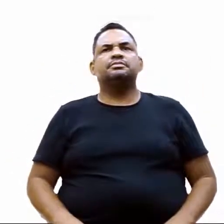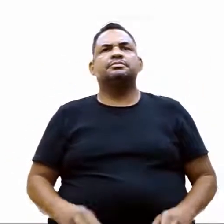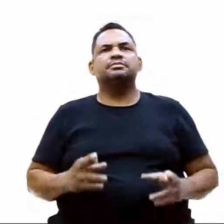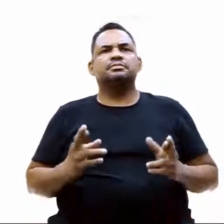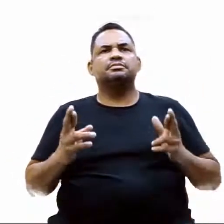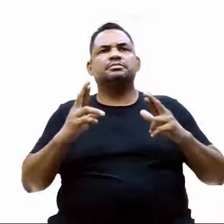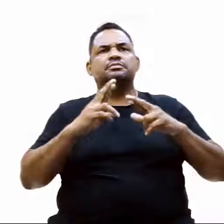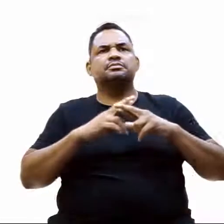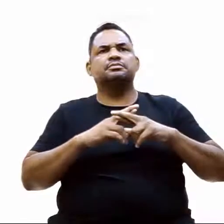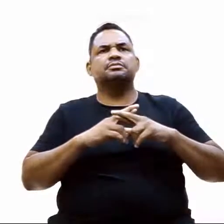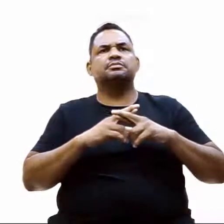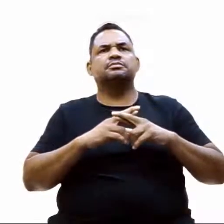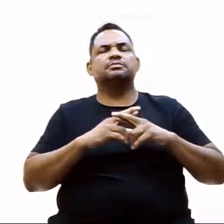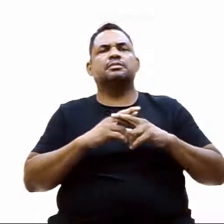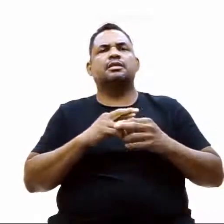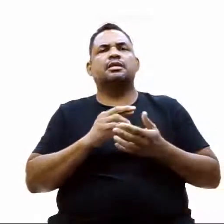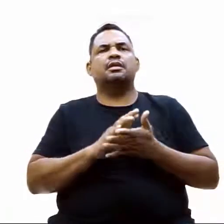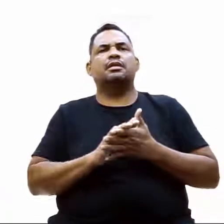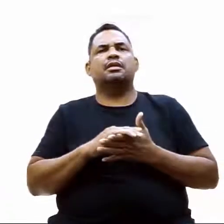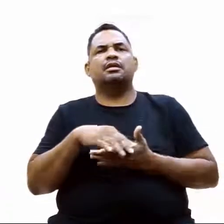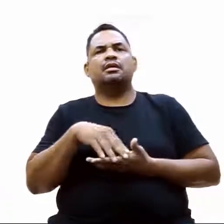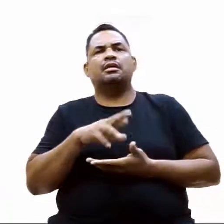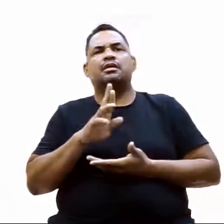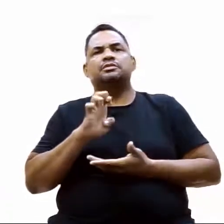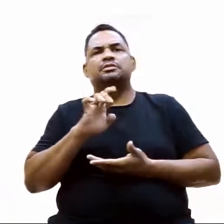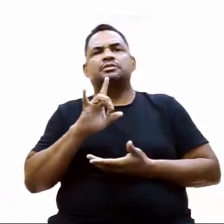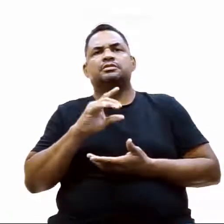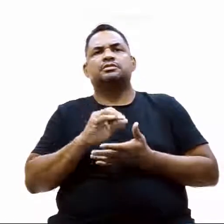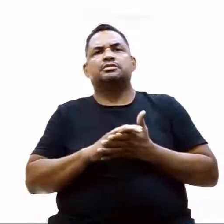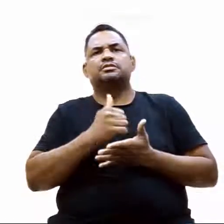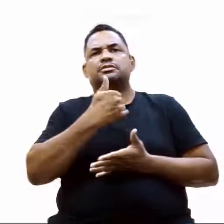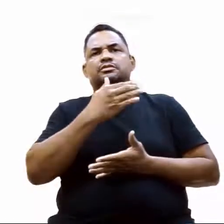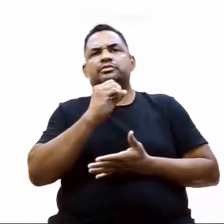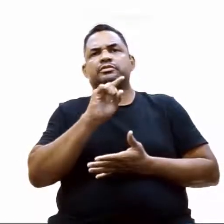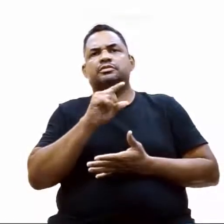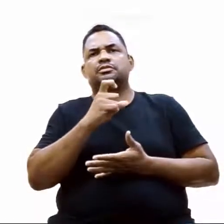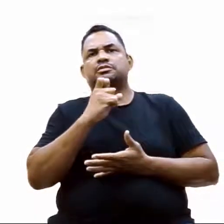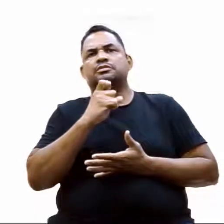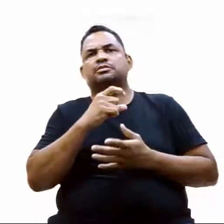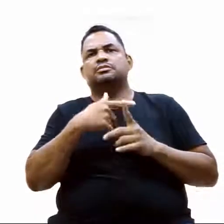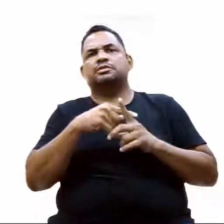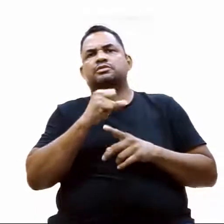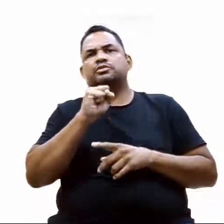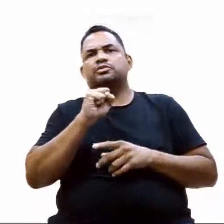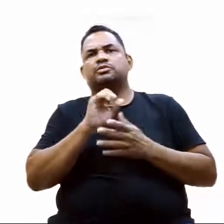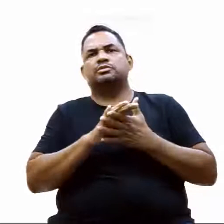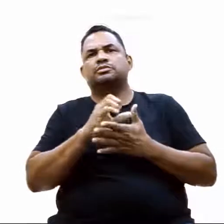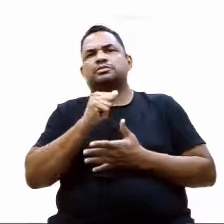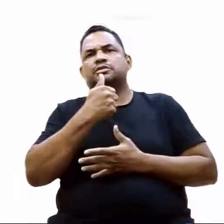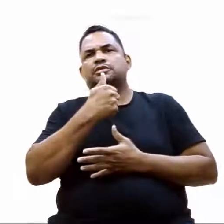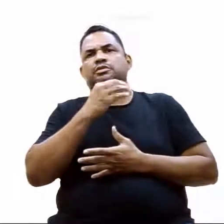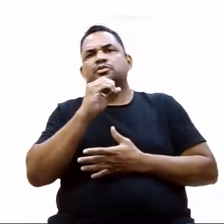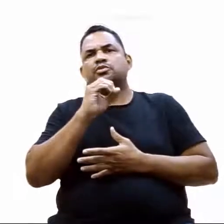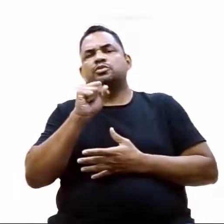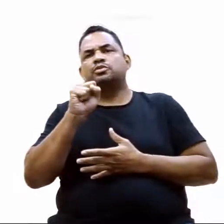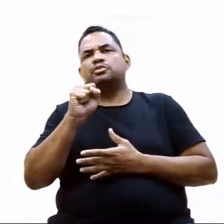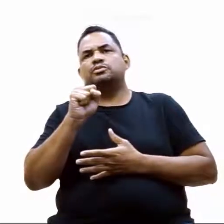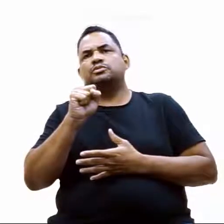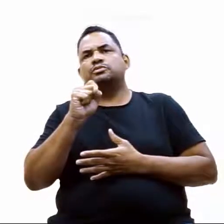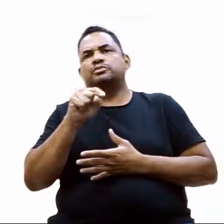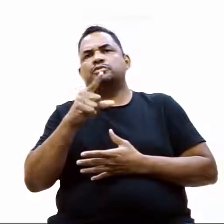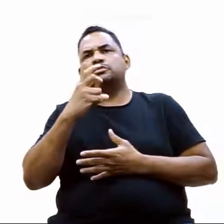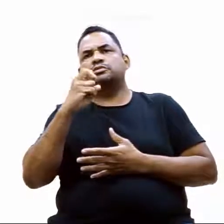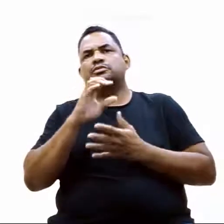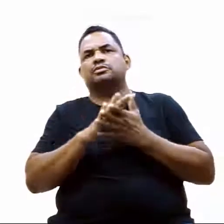reagentes 100,5 mais 8, 108,5 gramas de produto formado. Lembrando, eu estou com duas